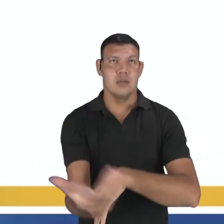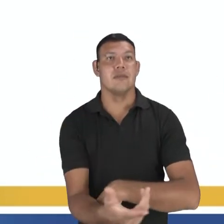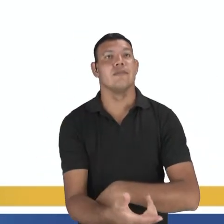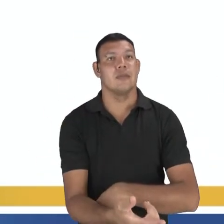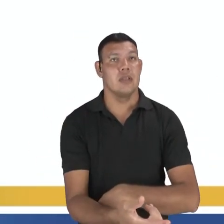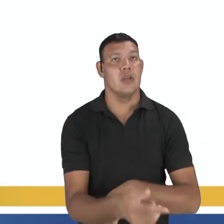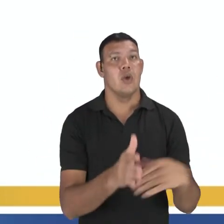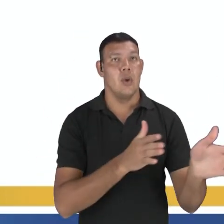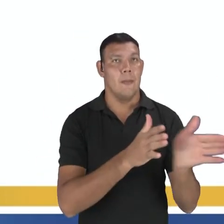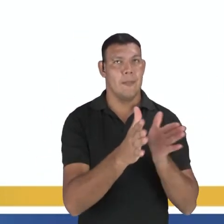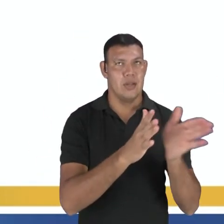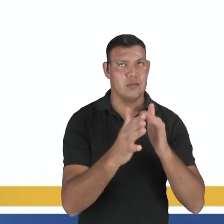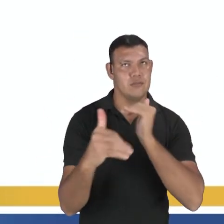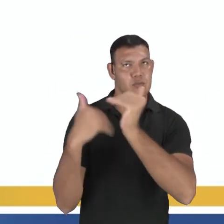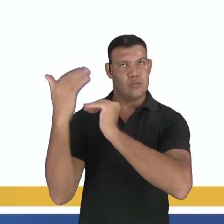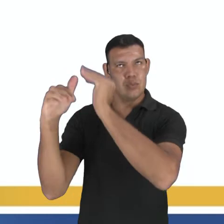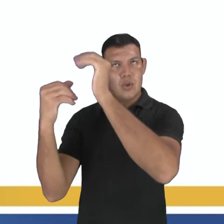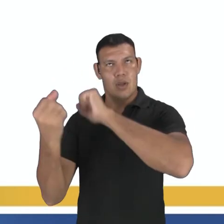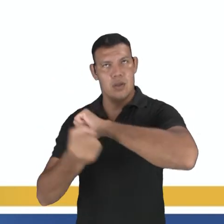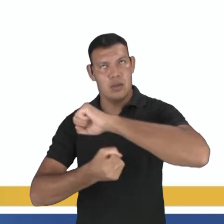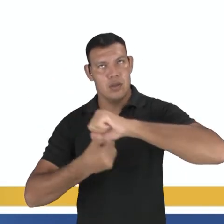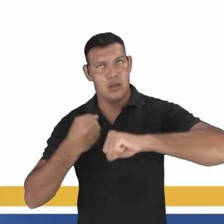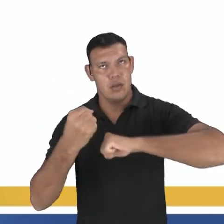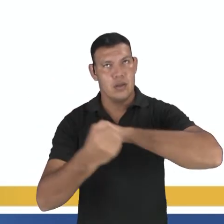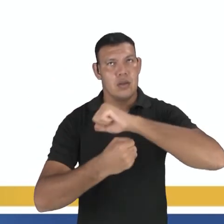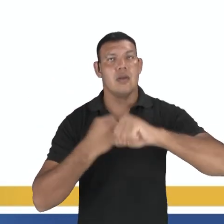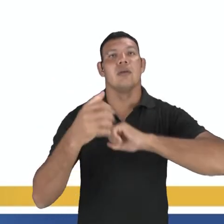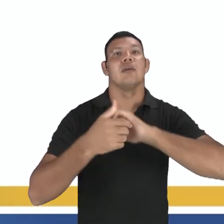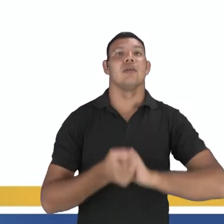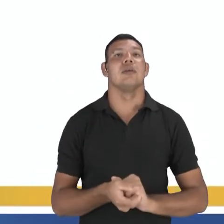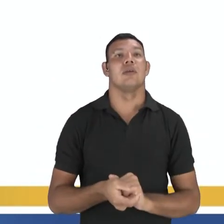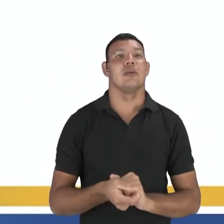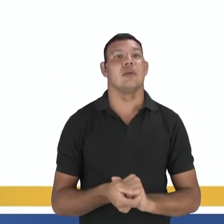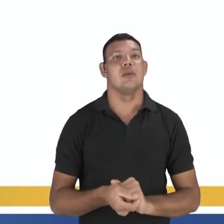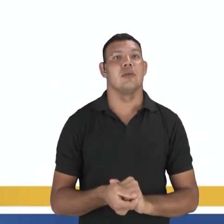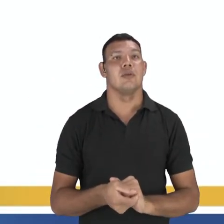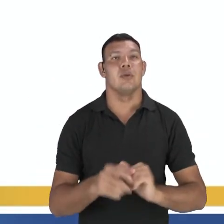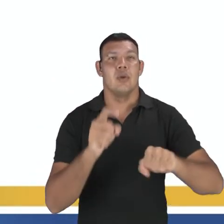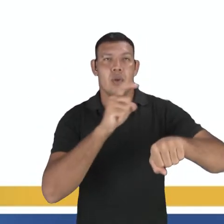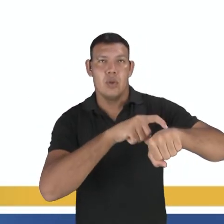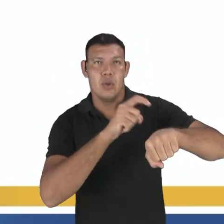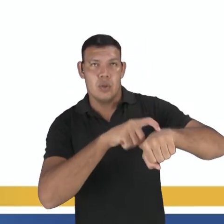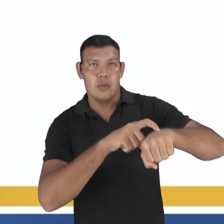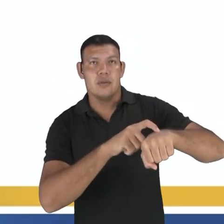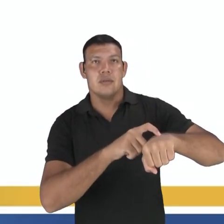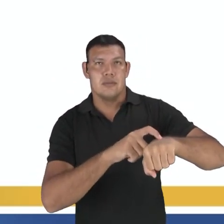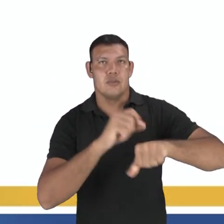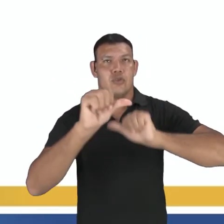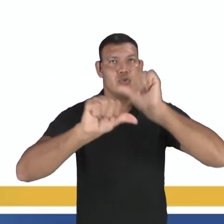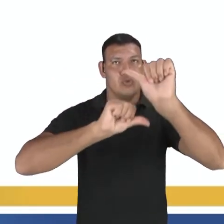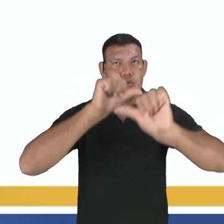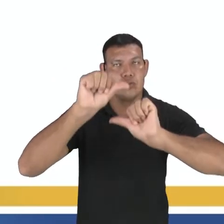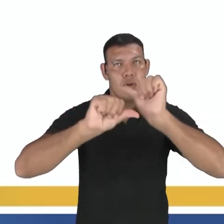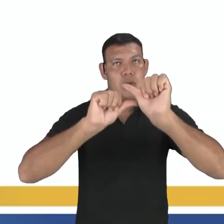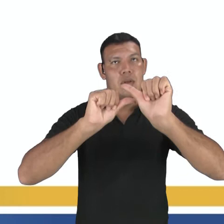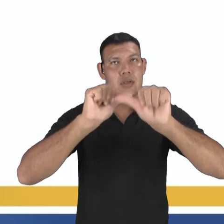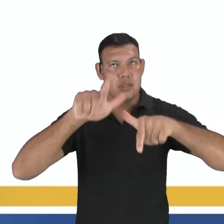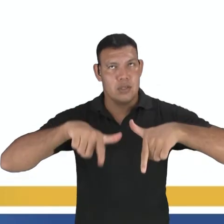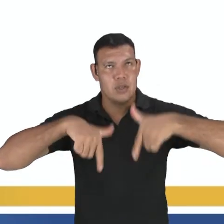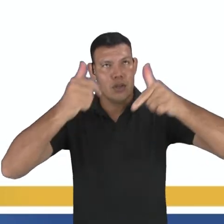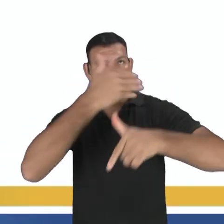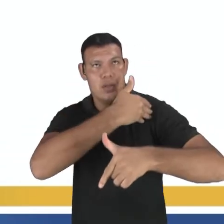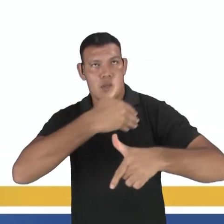quadro que começa a se modificar a partir da defesa pública de um novo conceito, o desenvolvimento